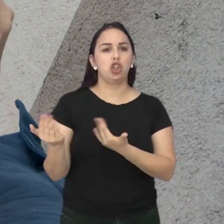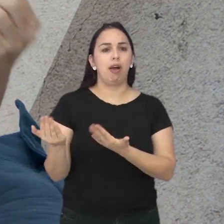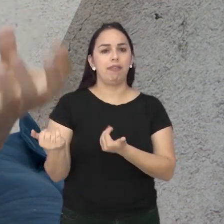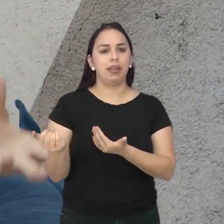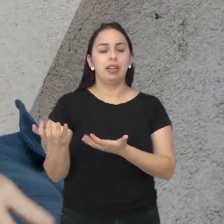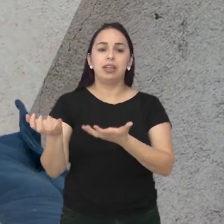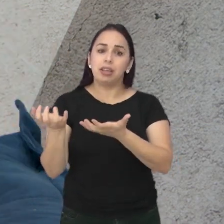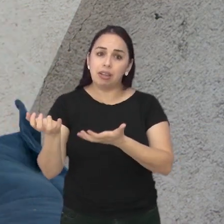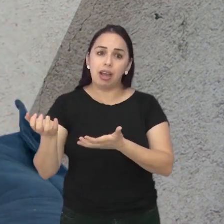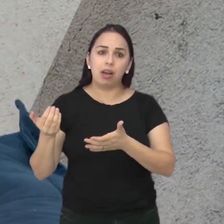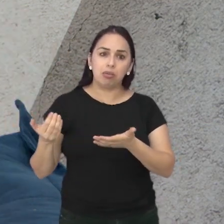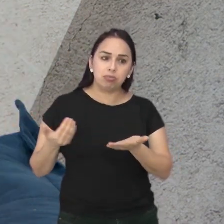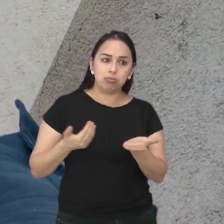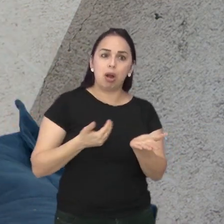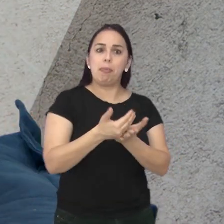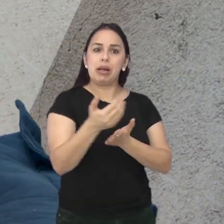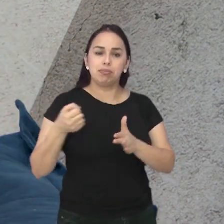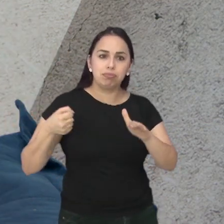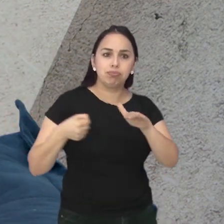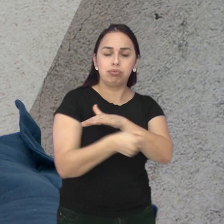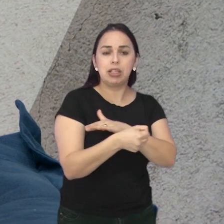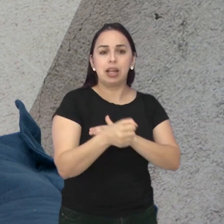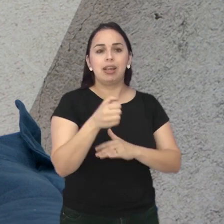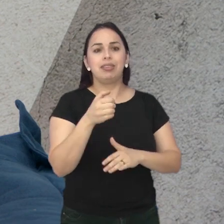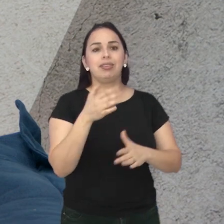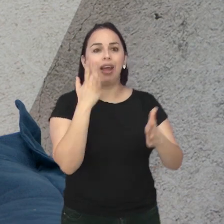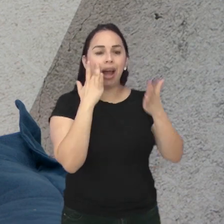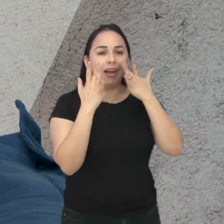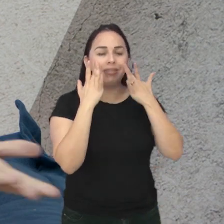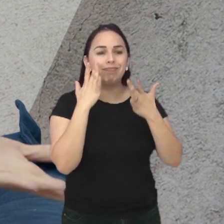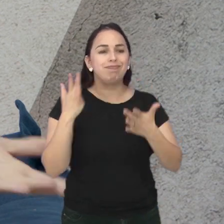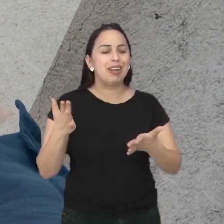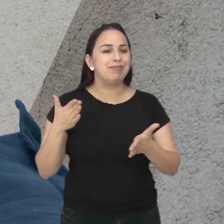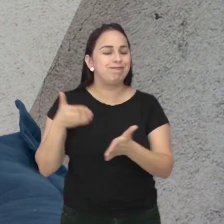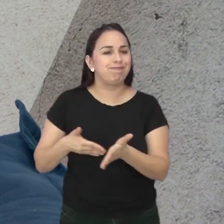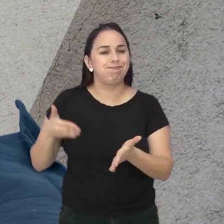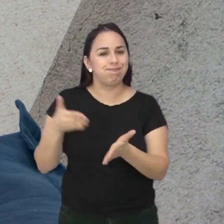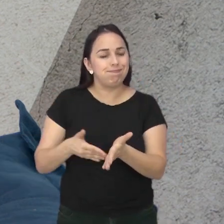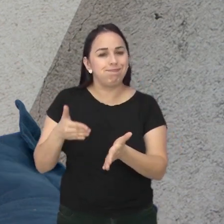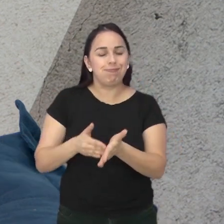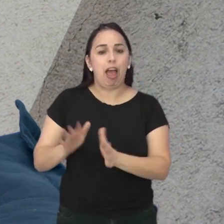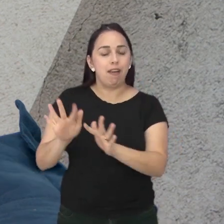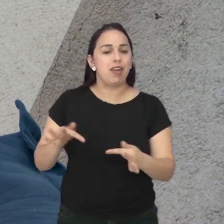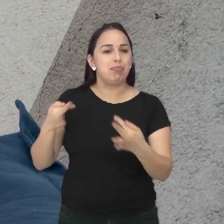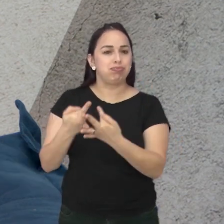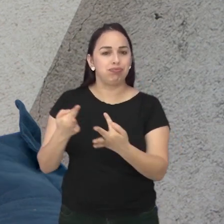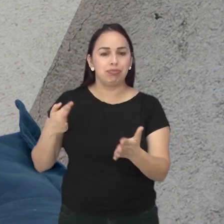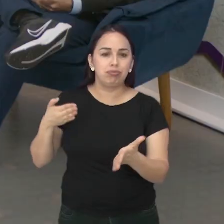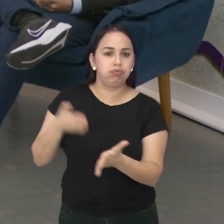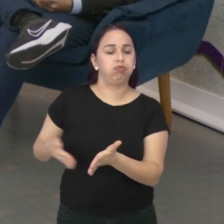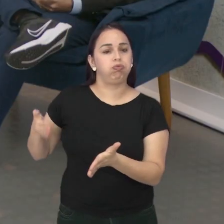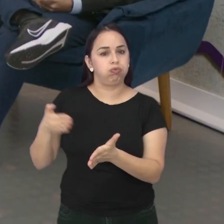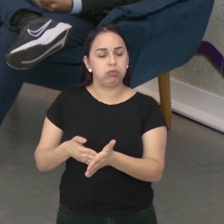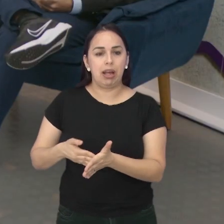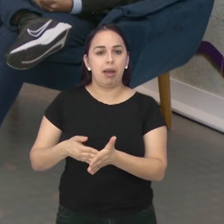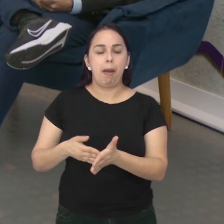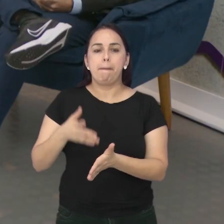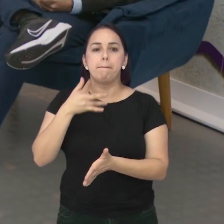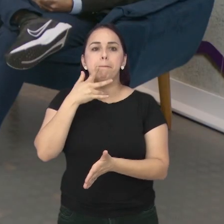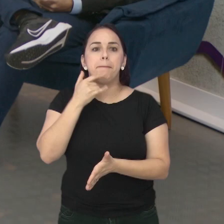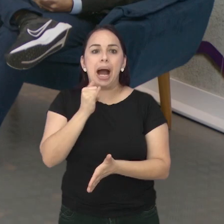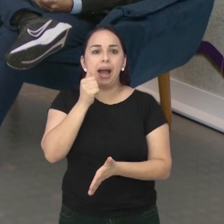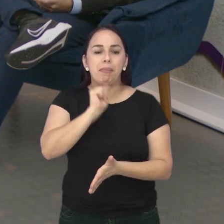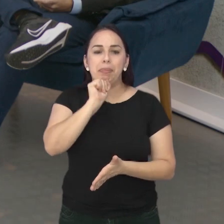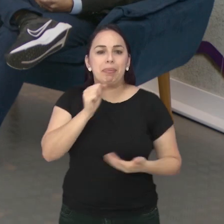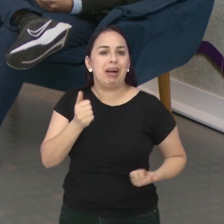que querem fazer teatro, querem ter isso como profissão e acabam esbarrando na questão familiar. Os pais acabam não